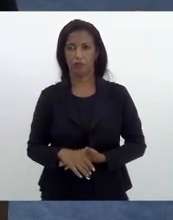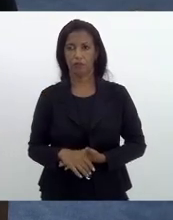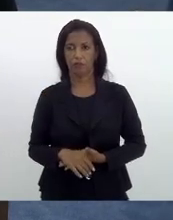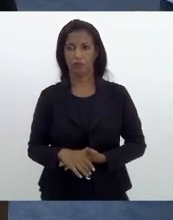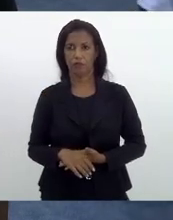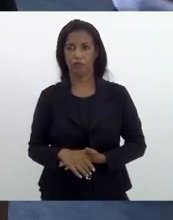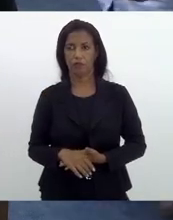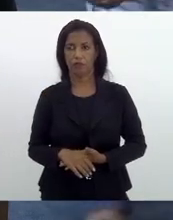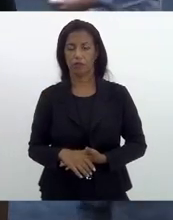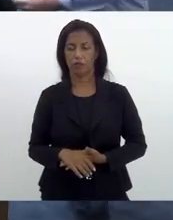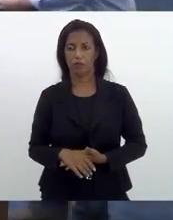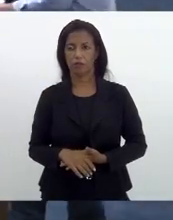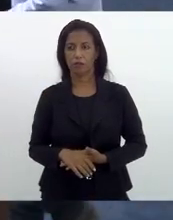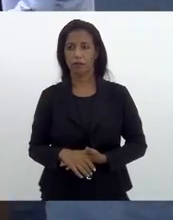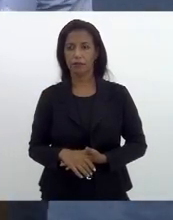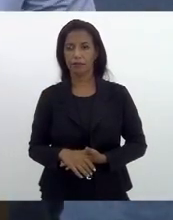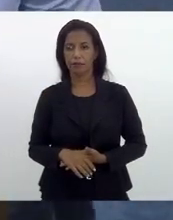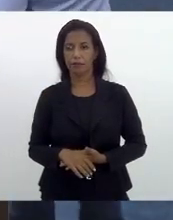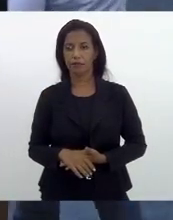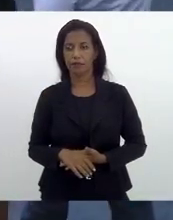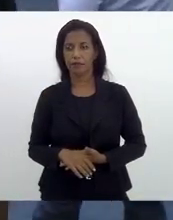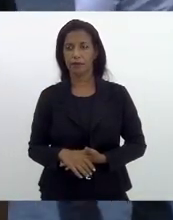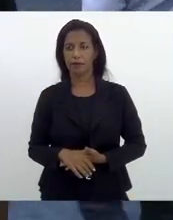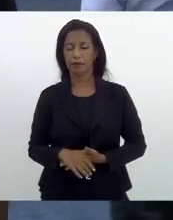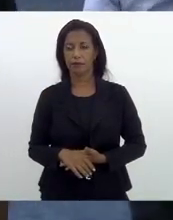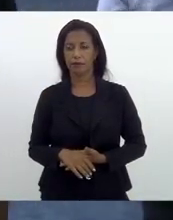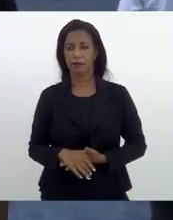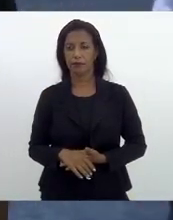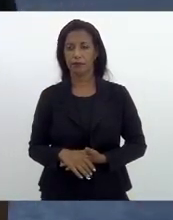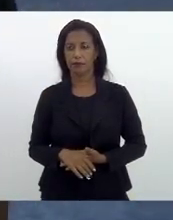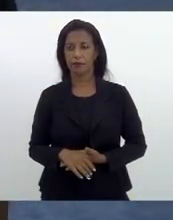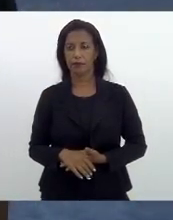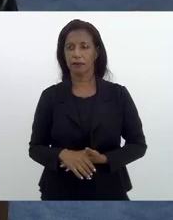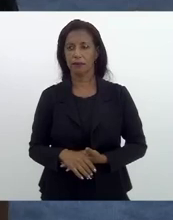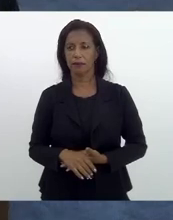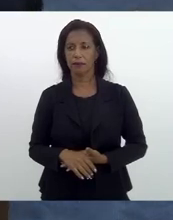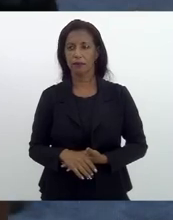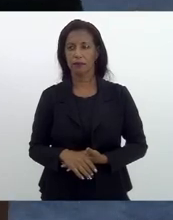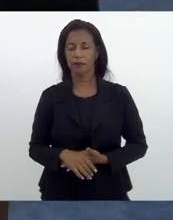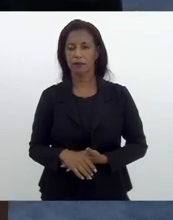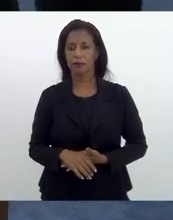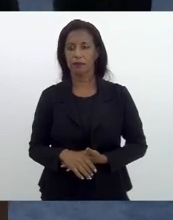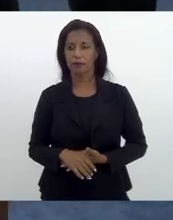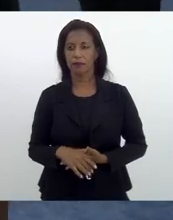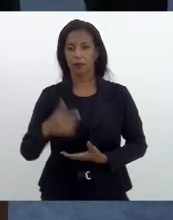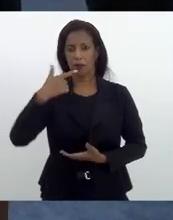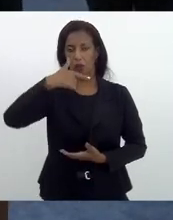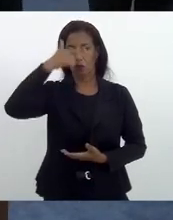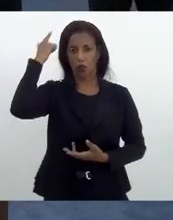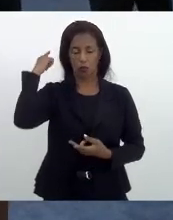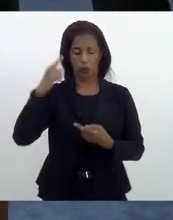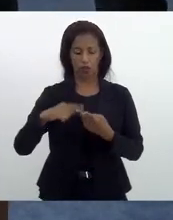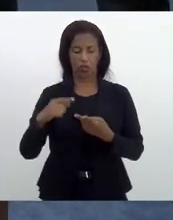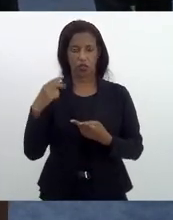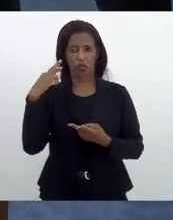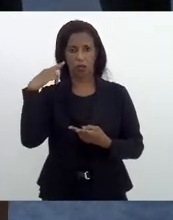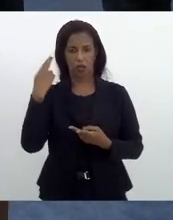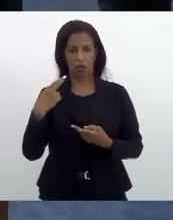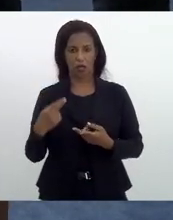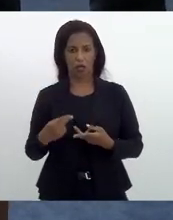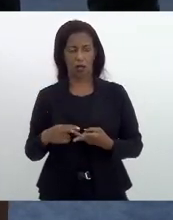pode ter um entendimento, Amorim, com o Charles para encaminhar. Então, vamos lá. Luiz, Paulo, Renata, enfermeira,